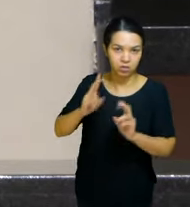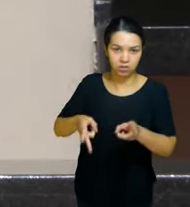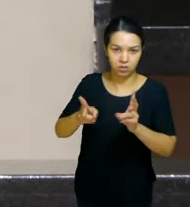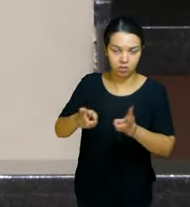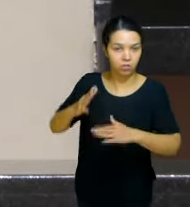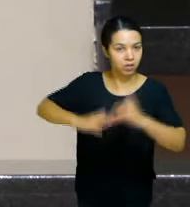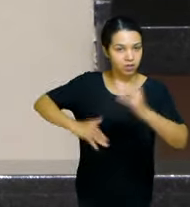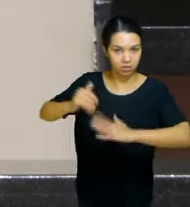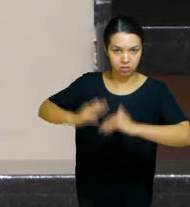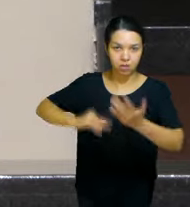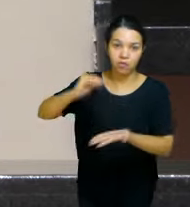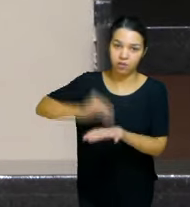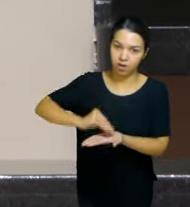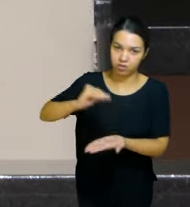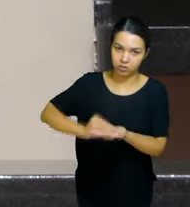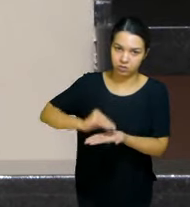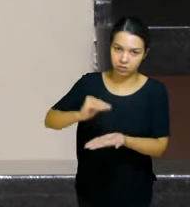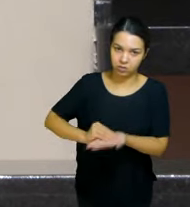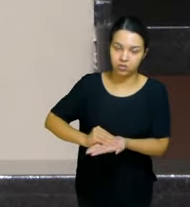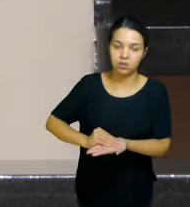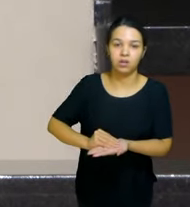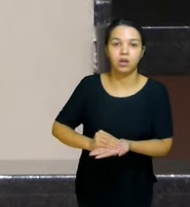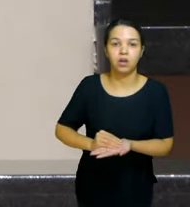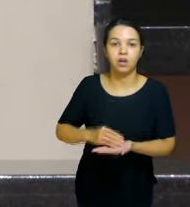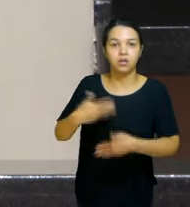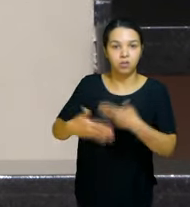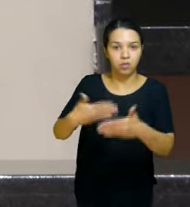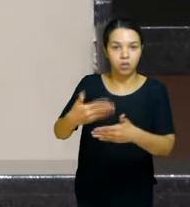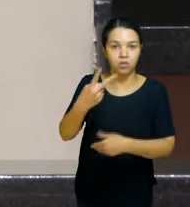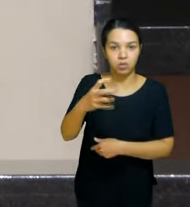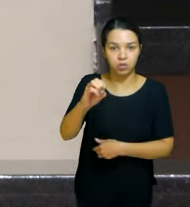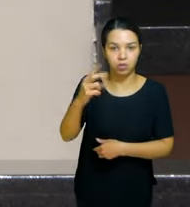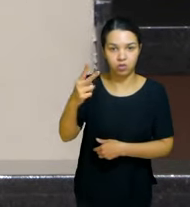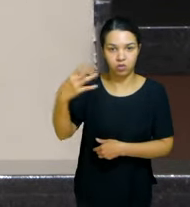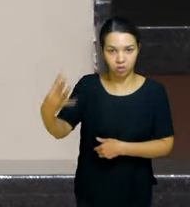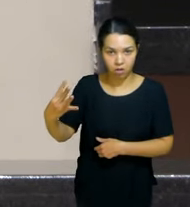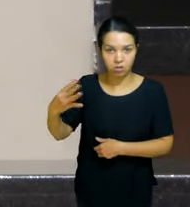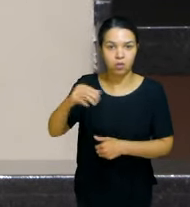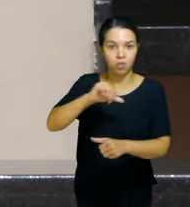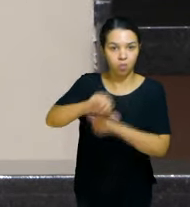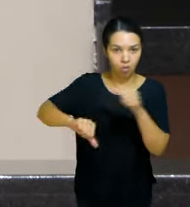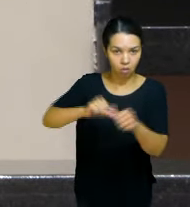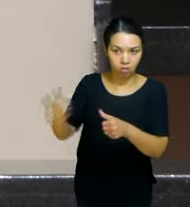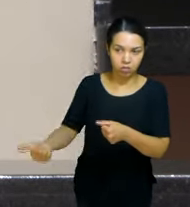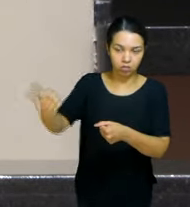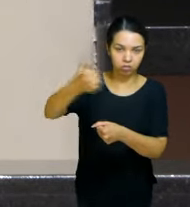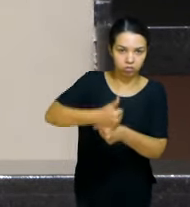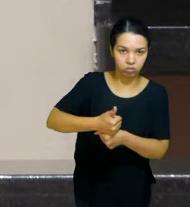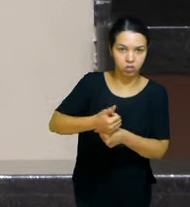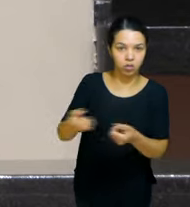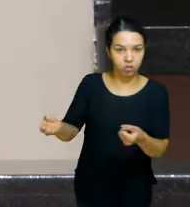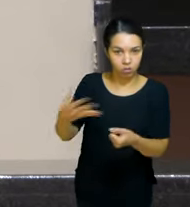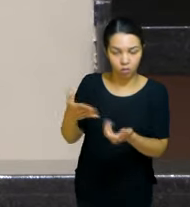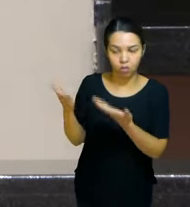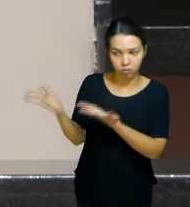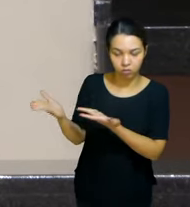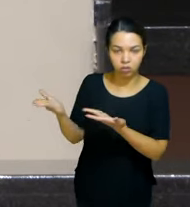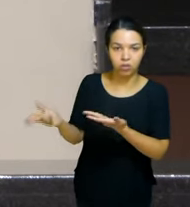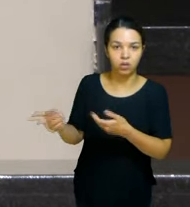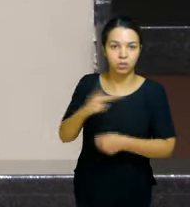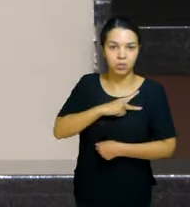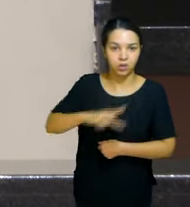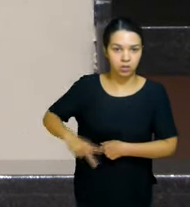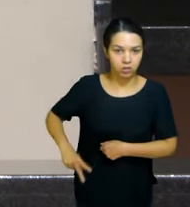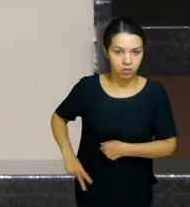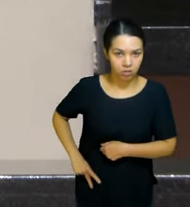ações não existiram em 2023. Chegamos em 2024, tivemos a mudança, o coronel Freiberg assumiu, tivemos já